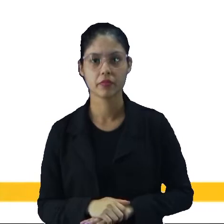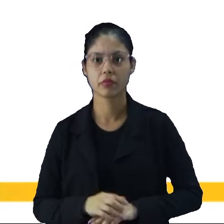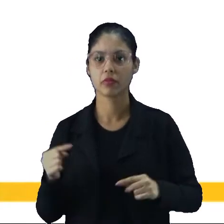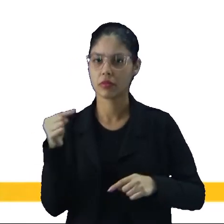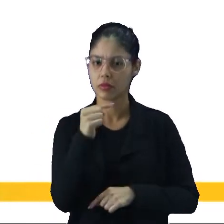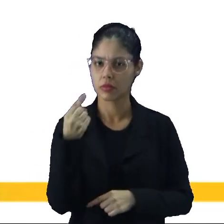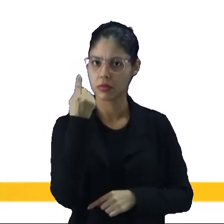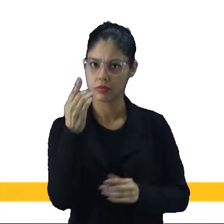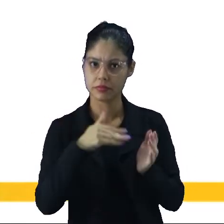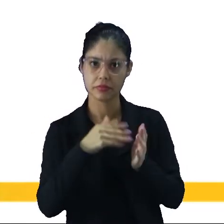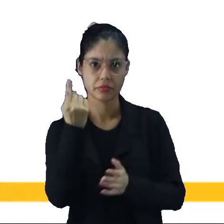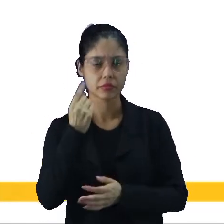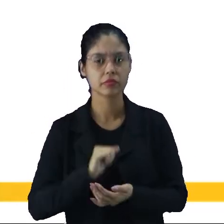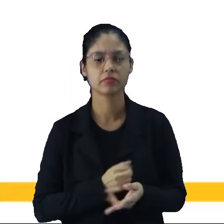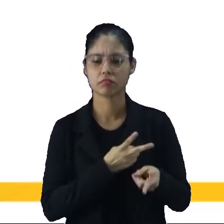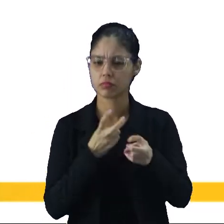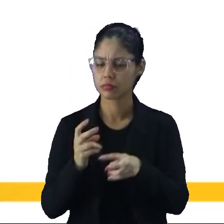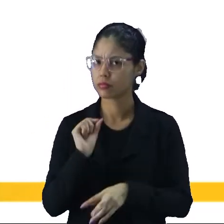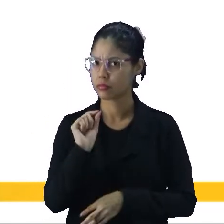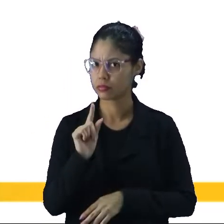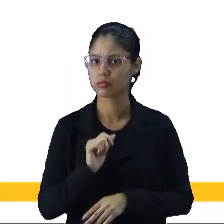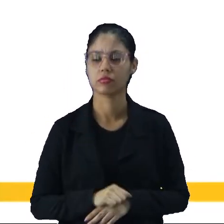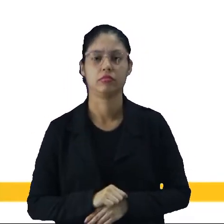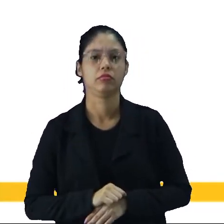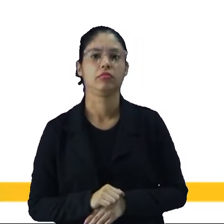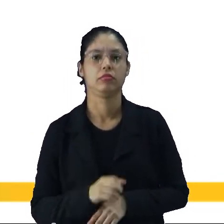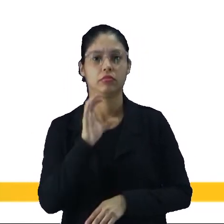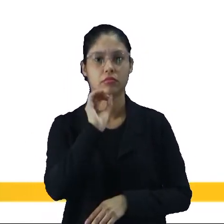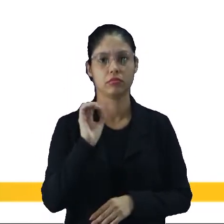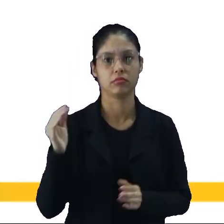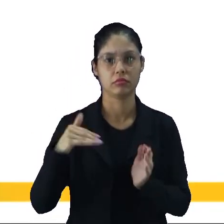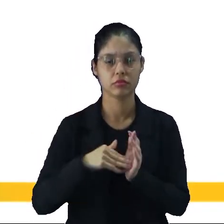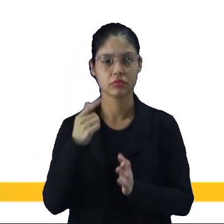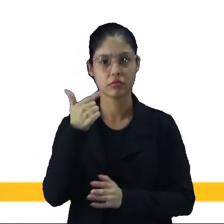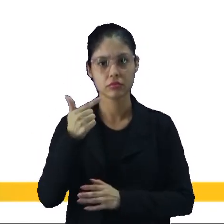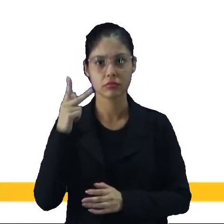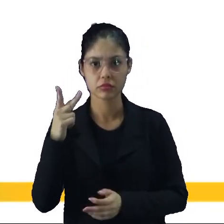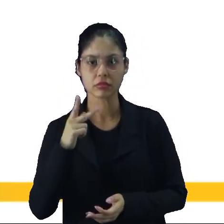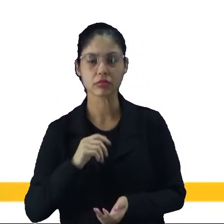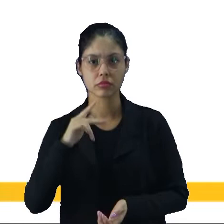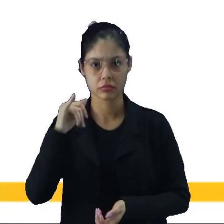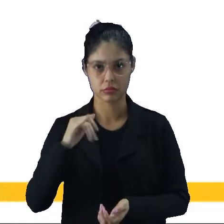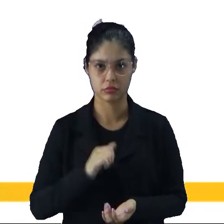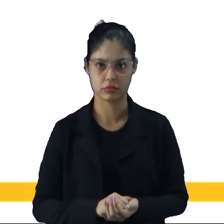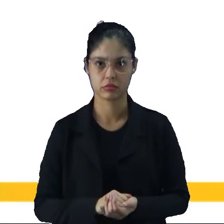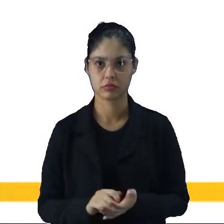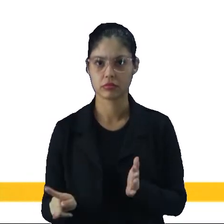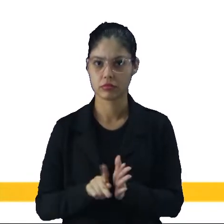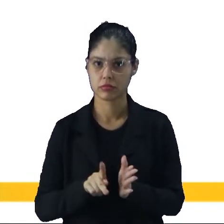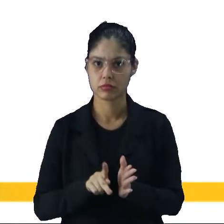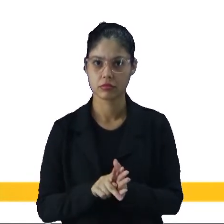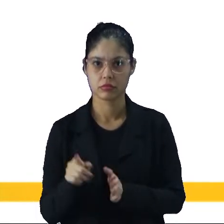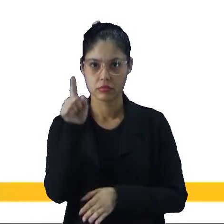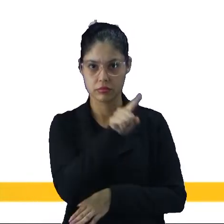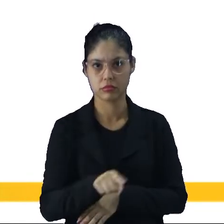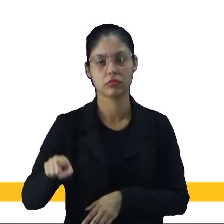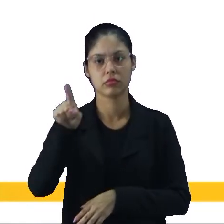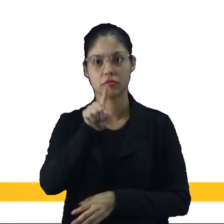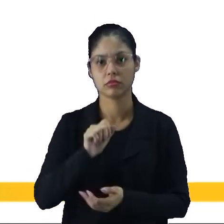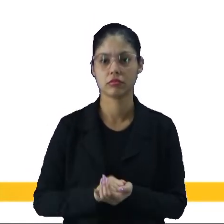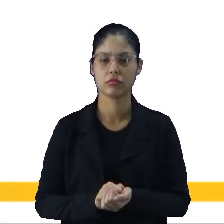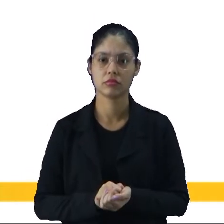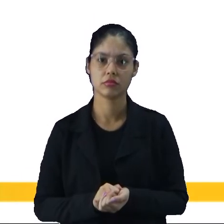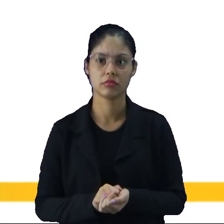de menos 1 a 1 é o que a gente já pôde perceber. E de 0 a 2π corresponde a uma volta no ciclo.